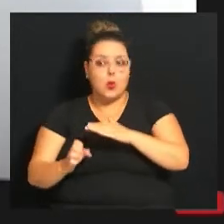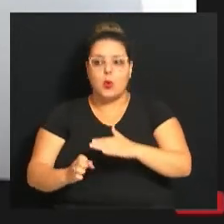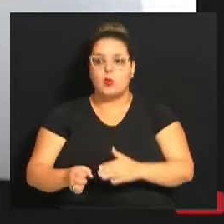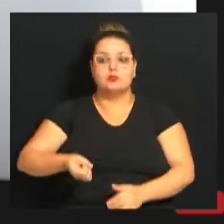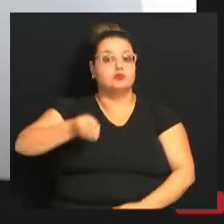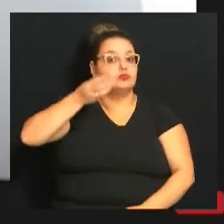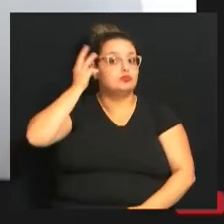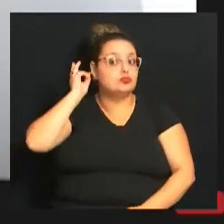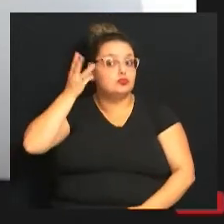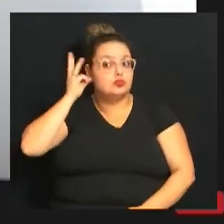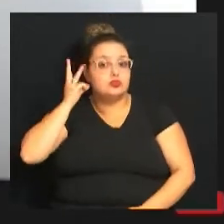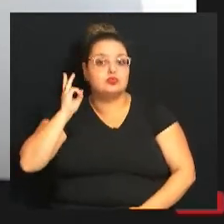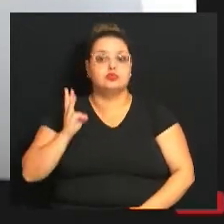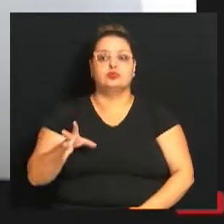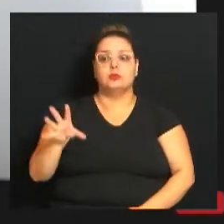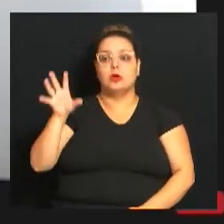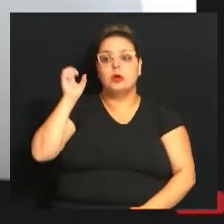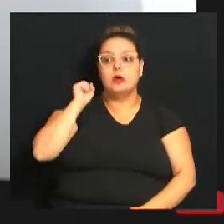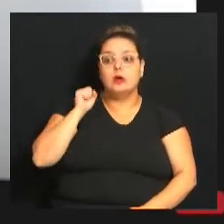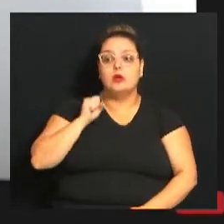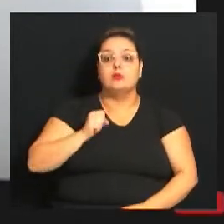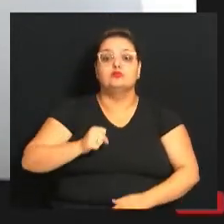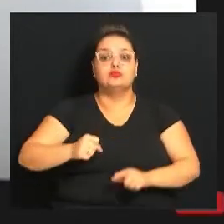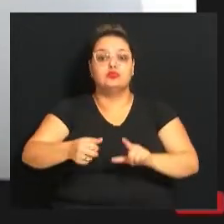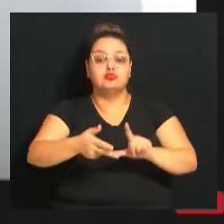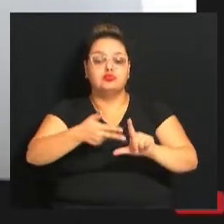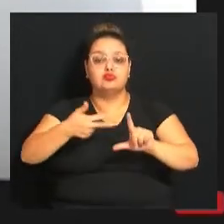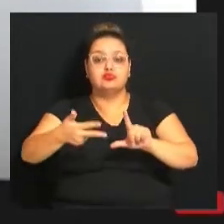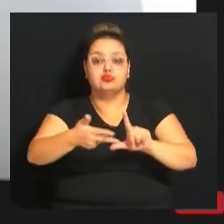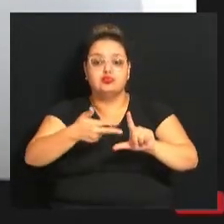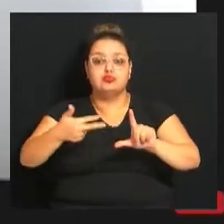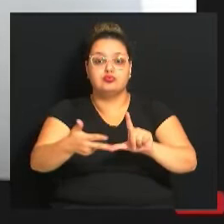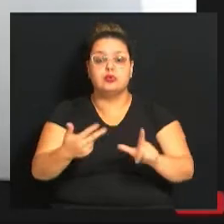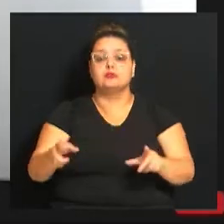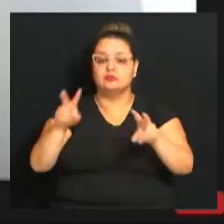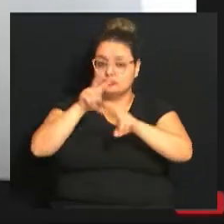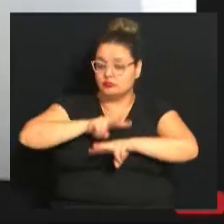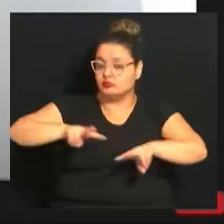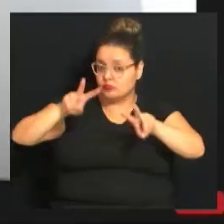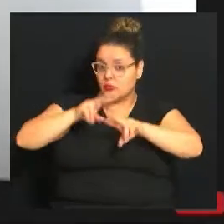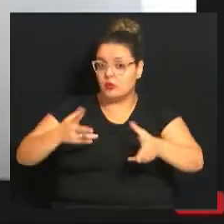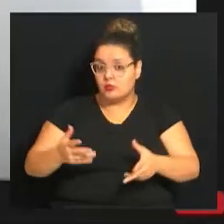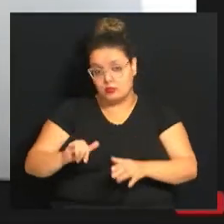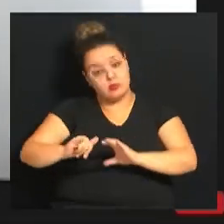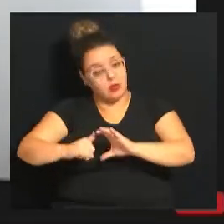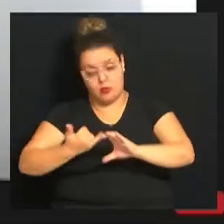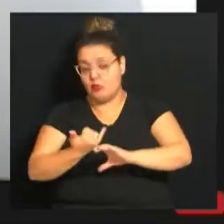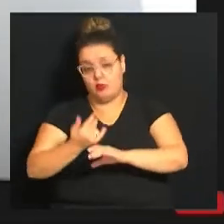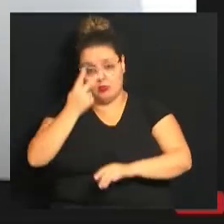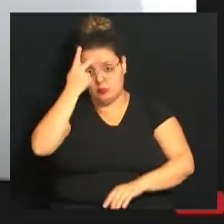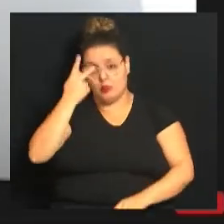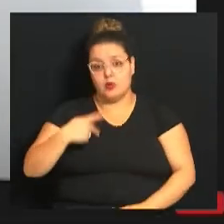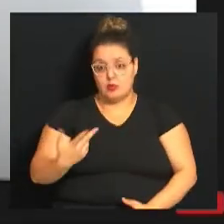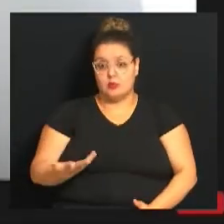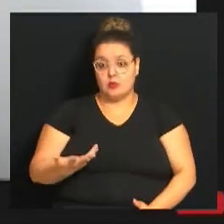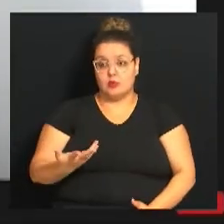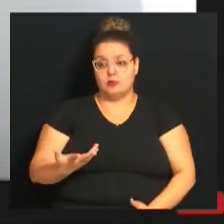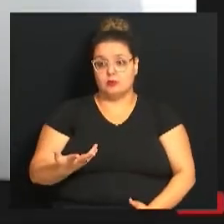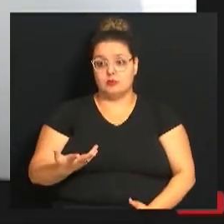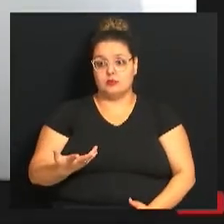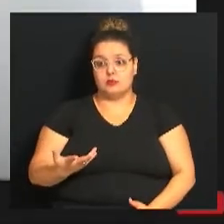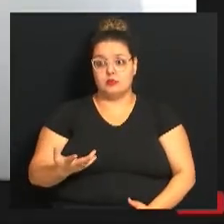campo do áudio, ou Netflix no campo do audiovisual, ou mesmo YouTube, que é uma coisa de social